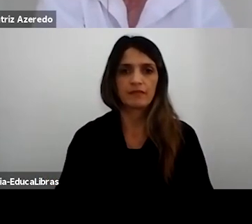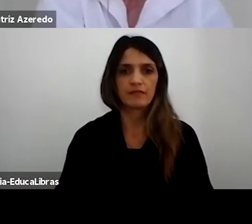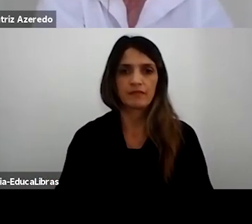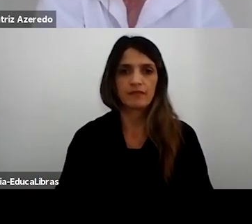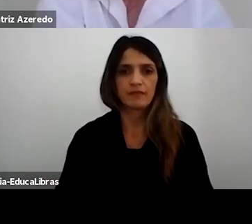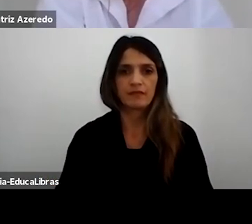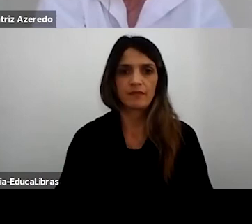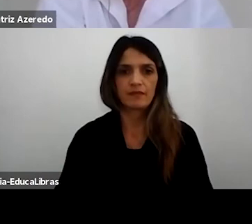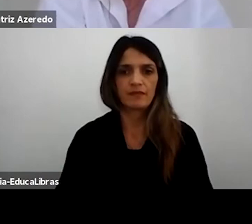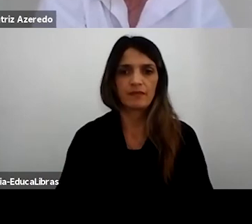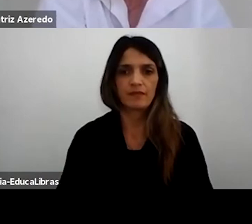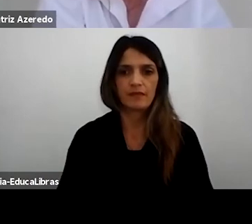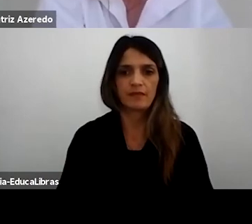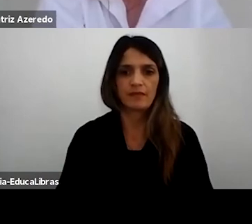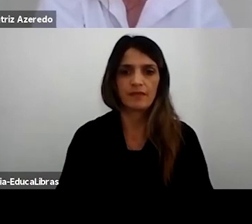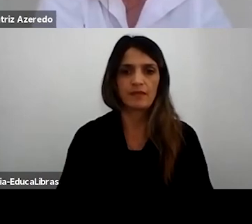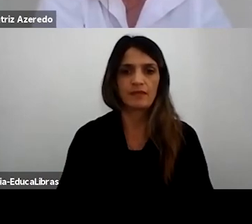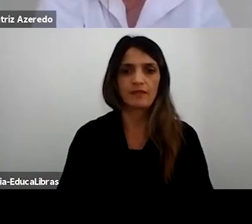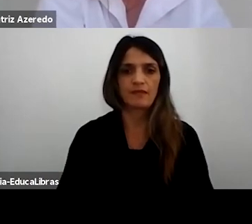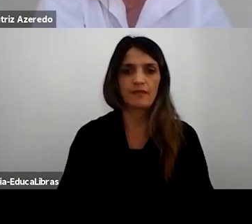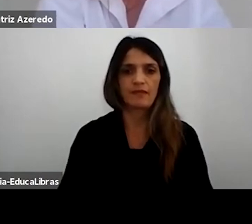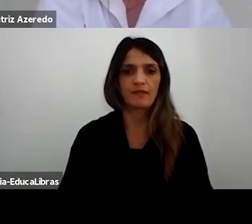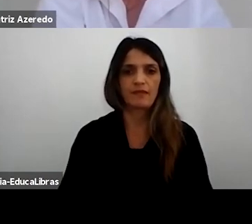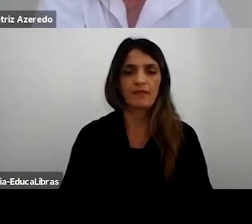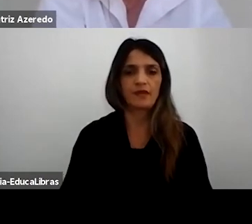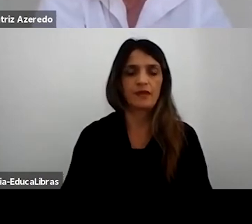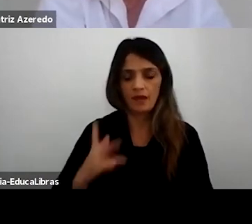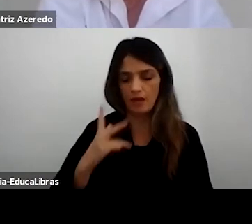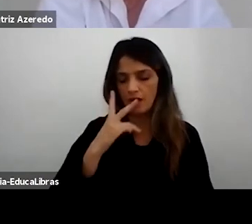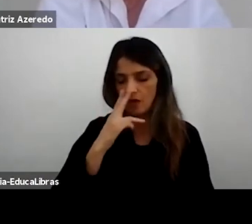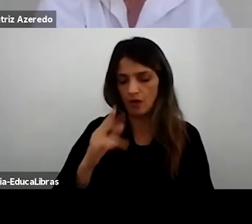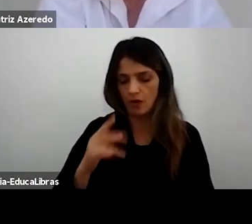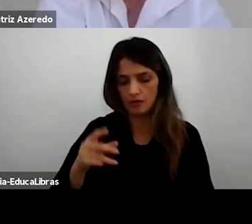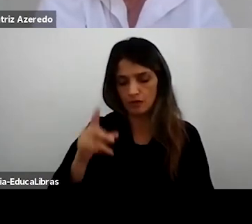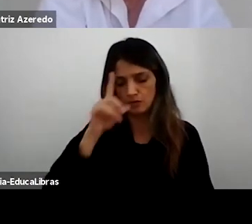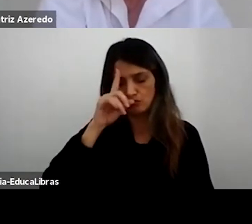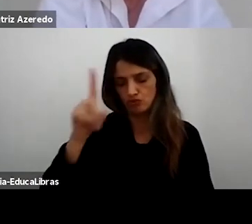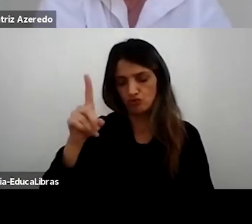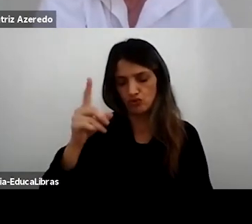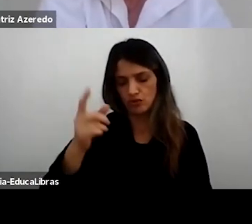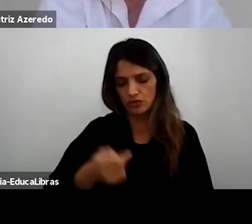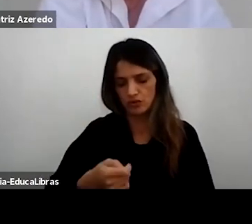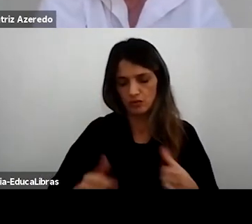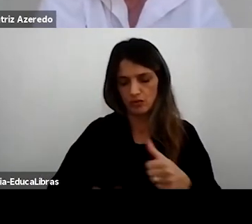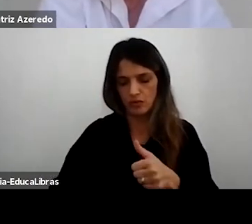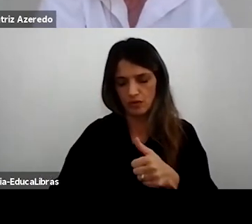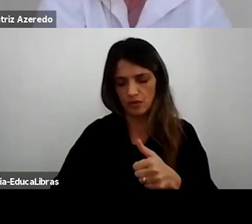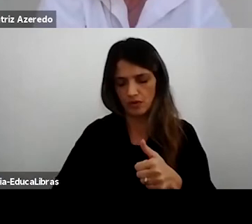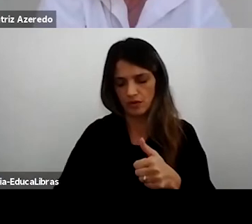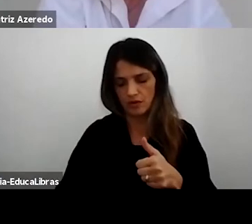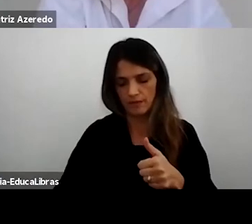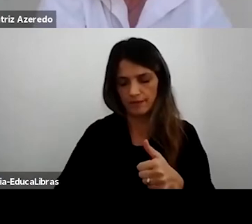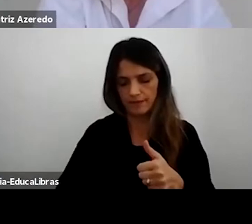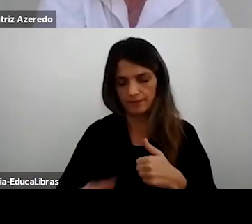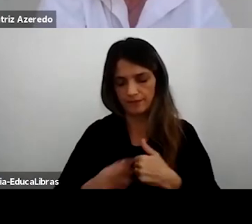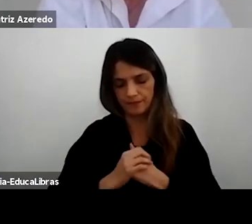Oh. Eu acho que também o dia de doar, né, como a Beatriz comentou, eu acho que foi uma grande,